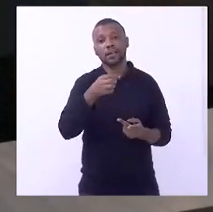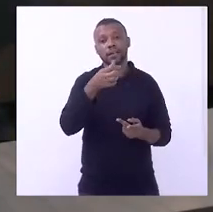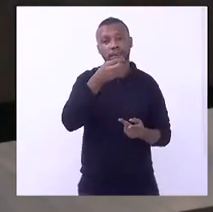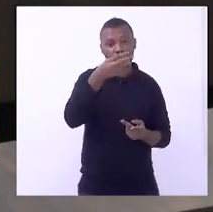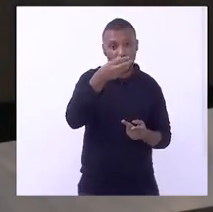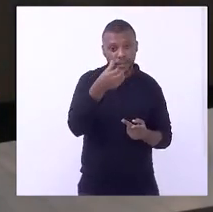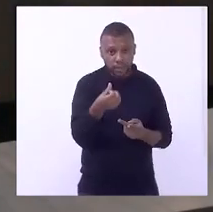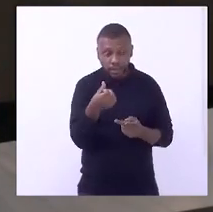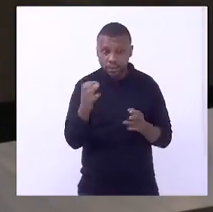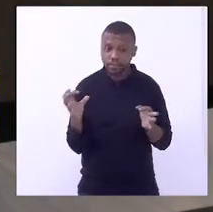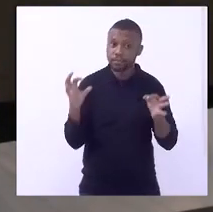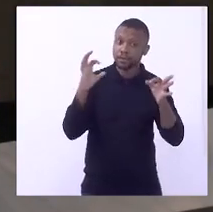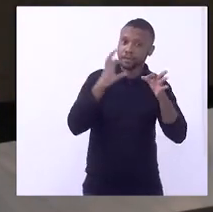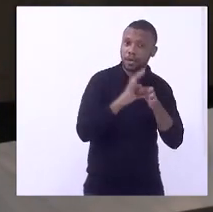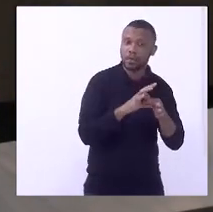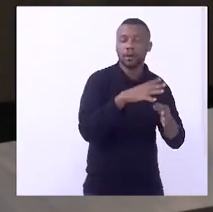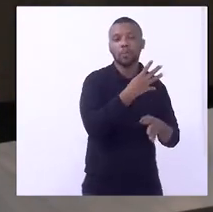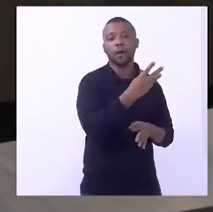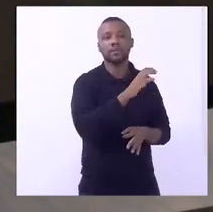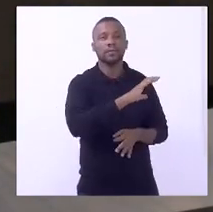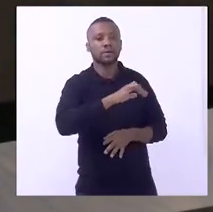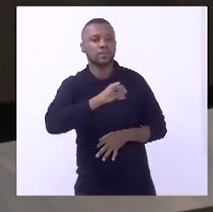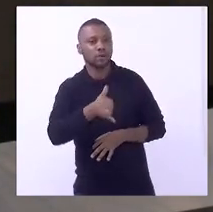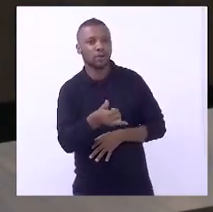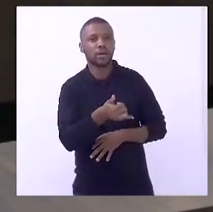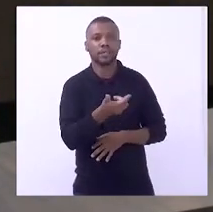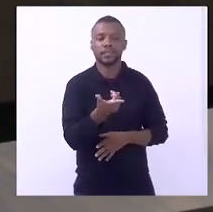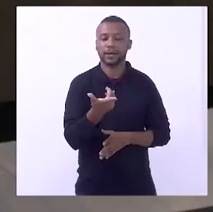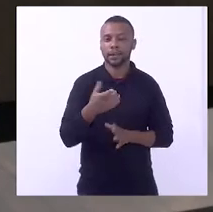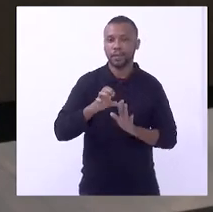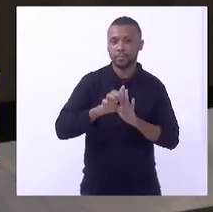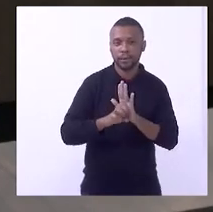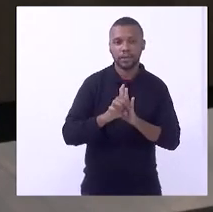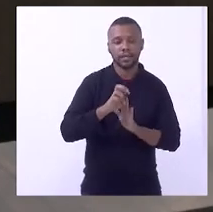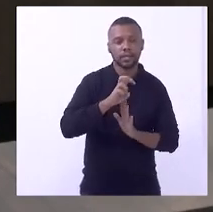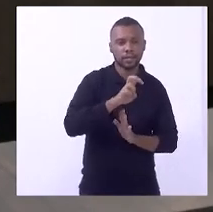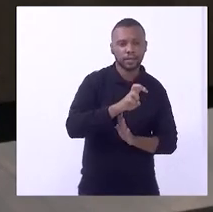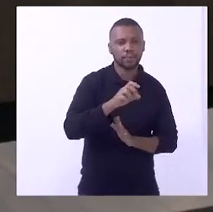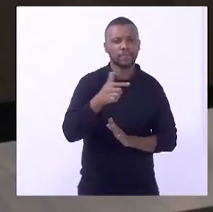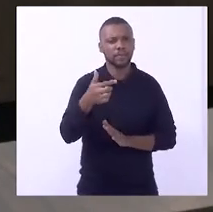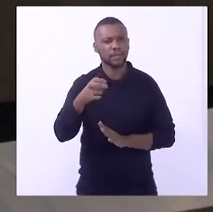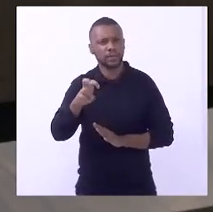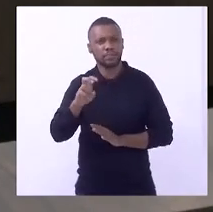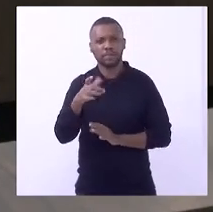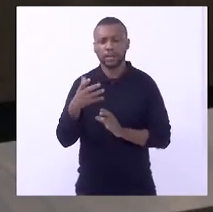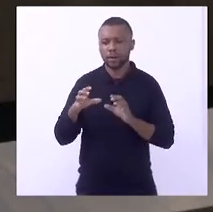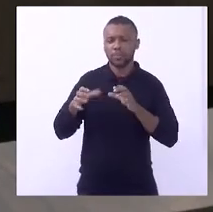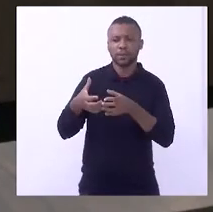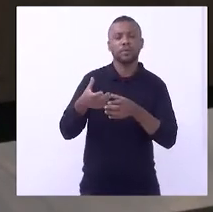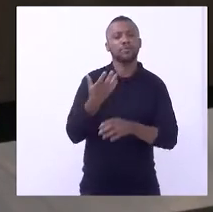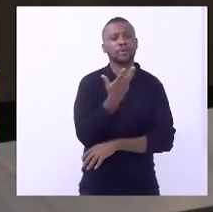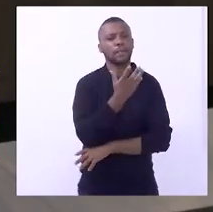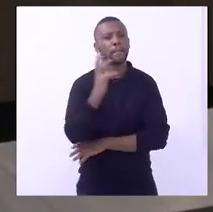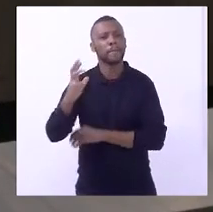da CCJ. Emenda 22 pela emenda 8. Emenda 25 pela emenda 3 da Comissão de Meio Ambiente. Emenda 6 da Comissão de Meio